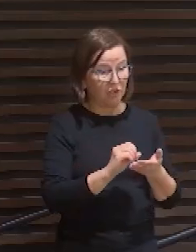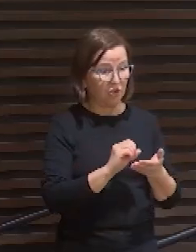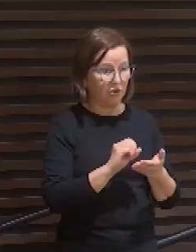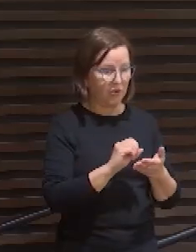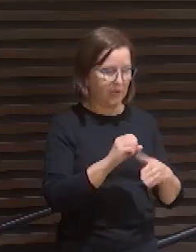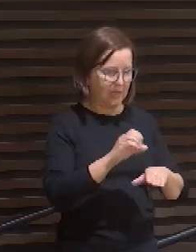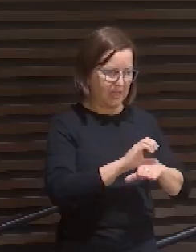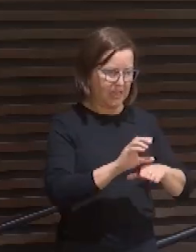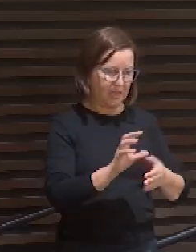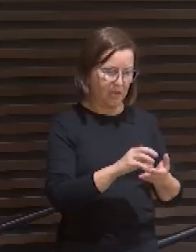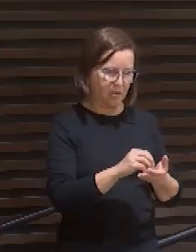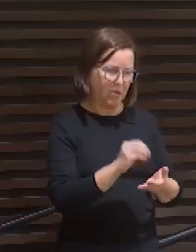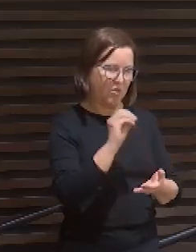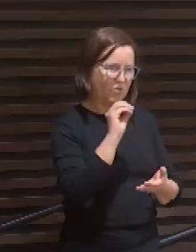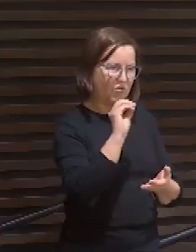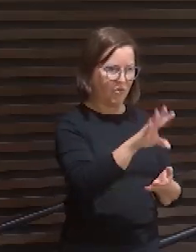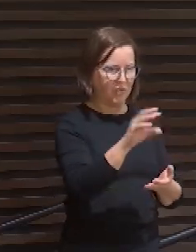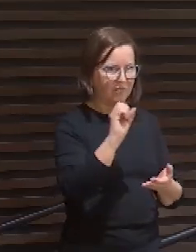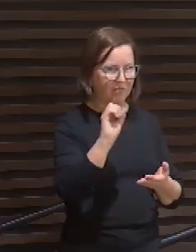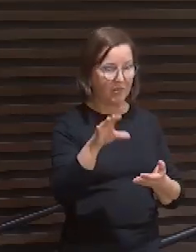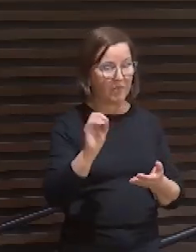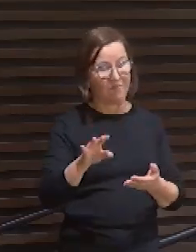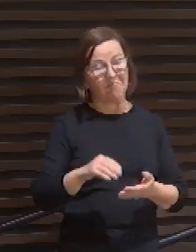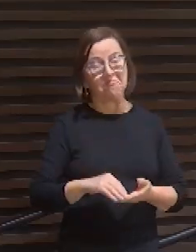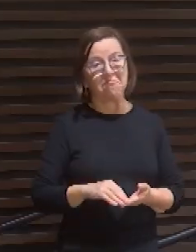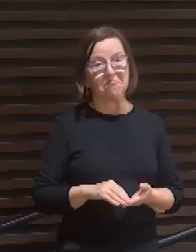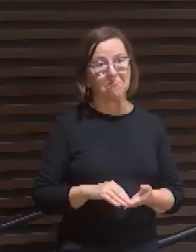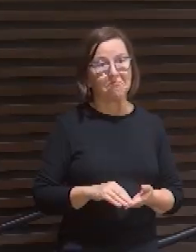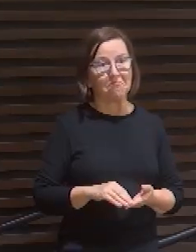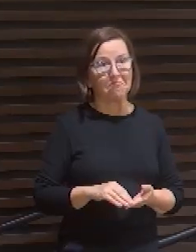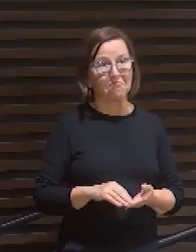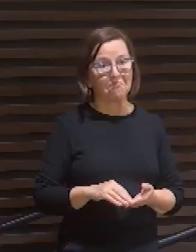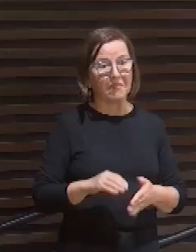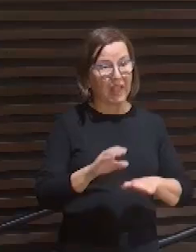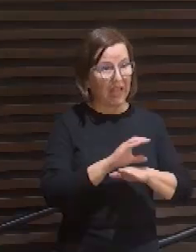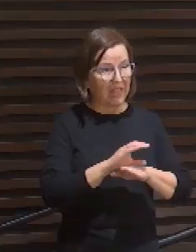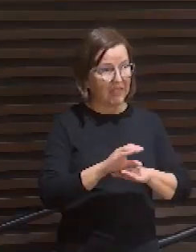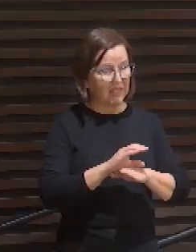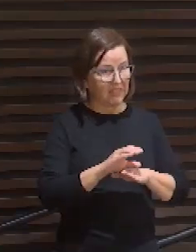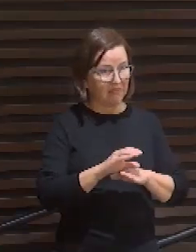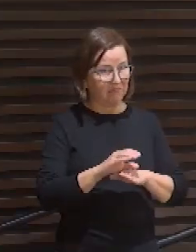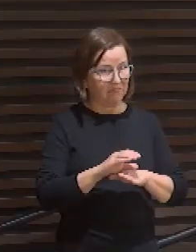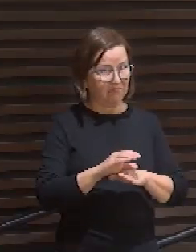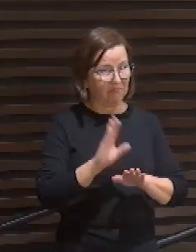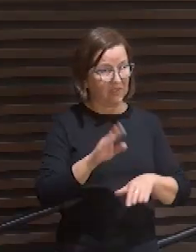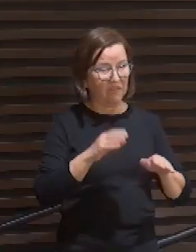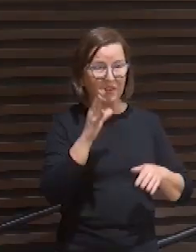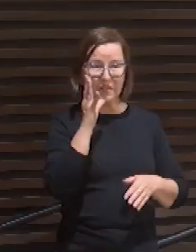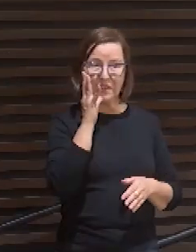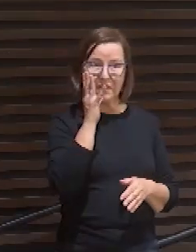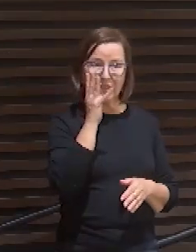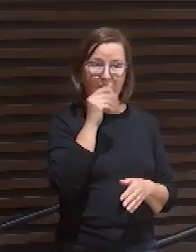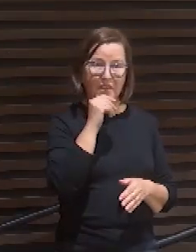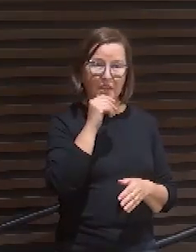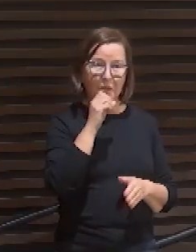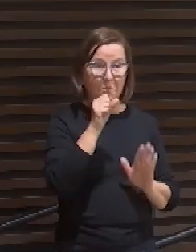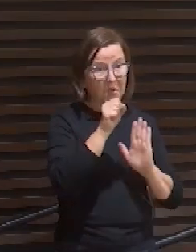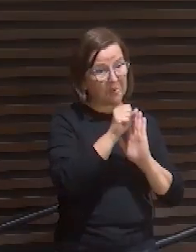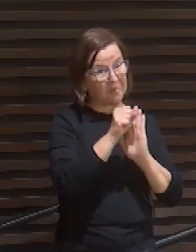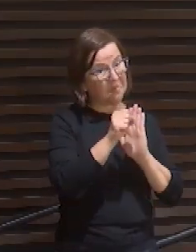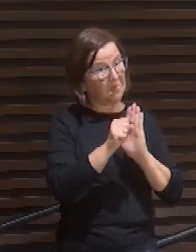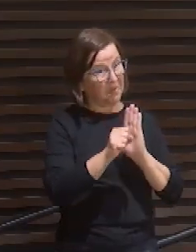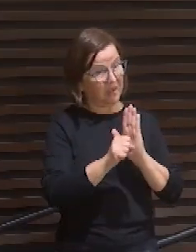Esse fato de que a cinza pode demorar séculos, se só mataram até hoje